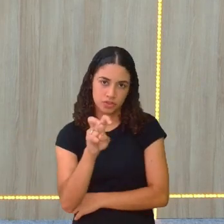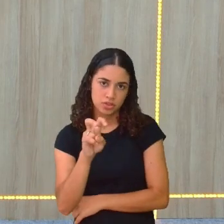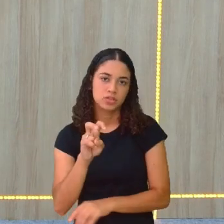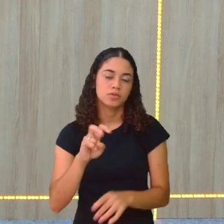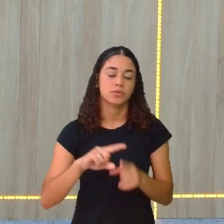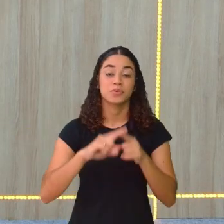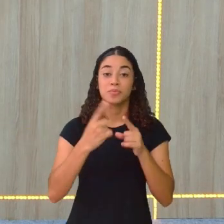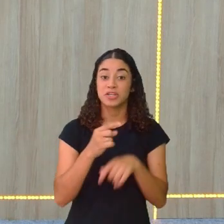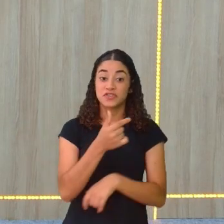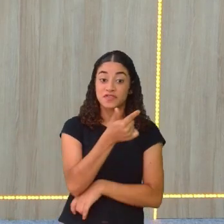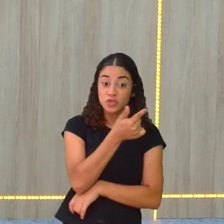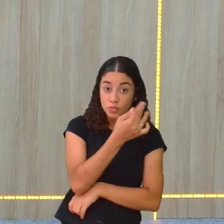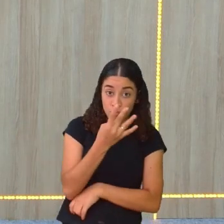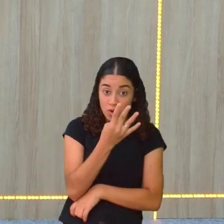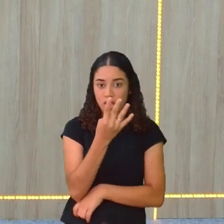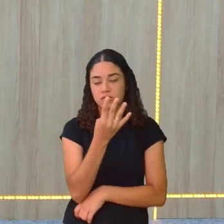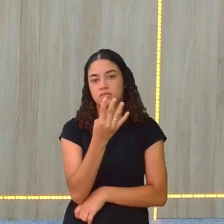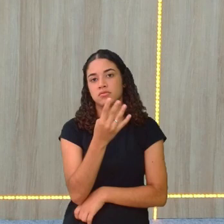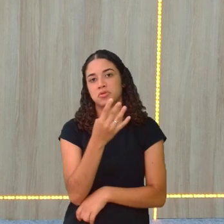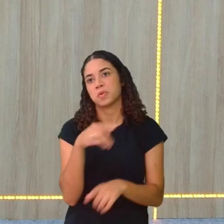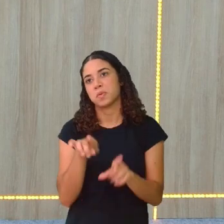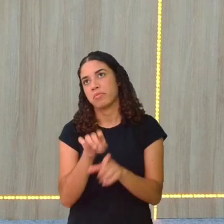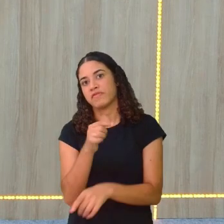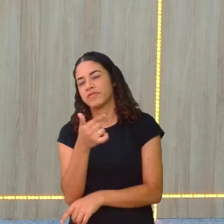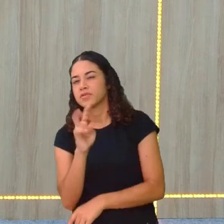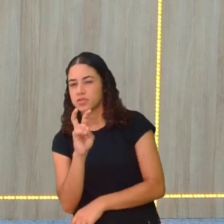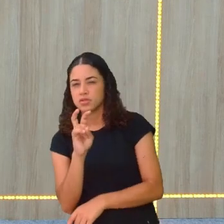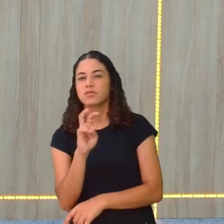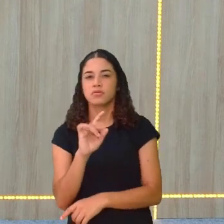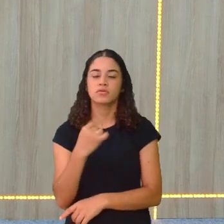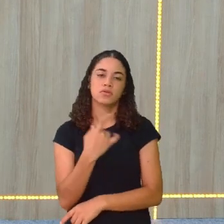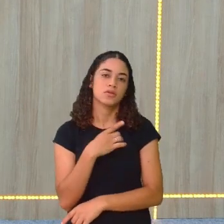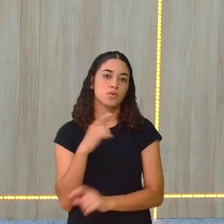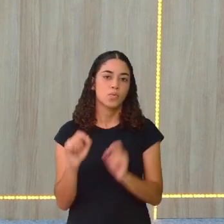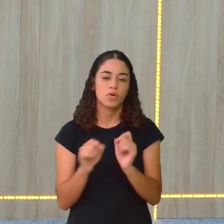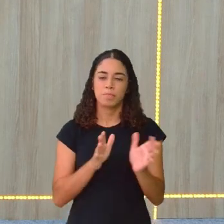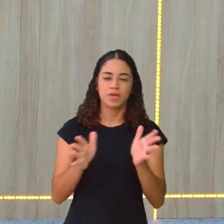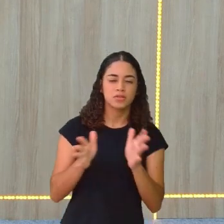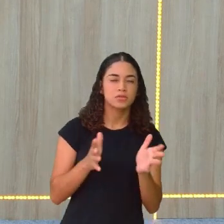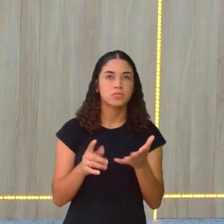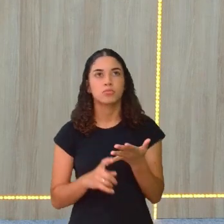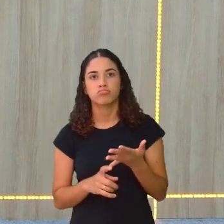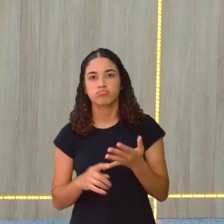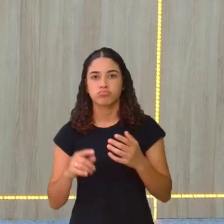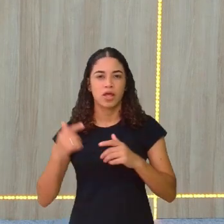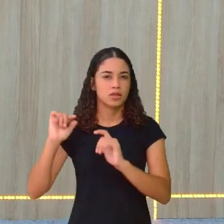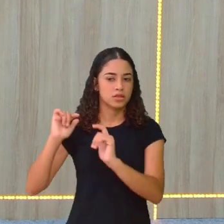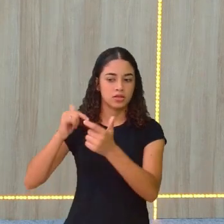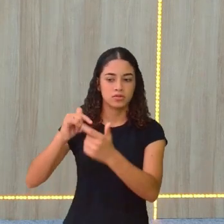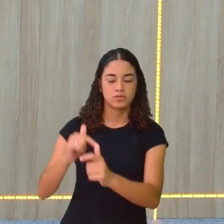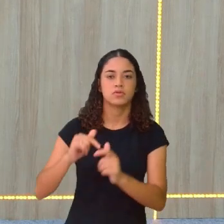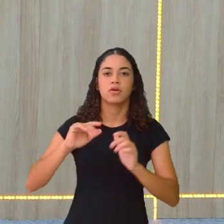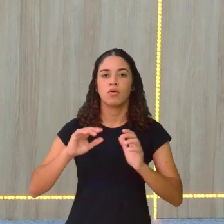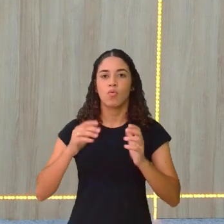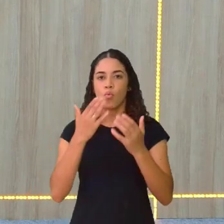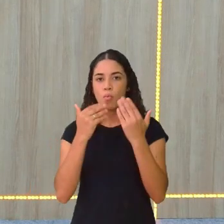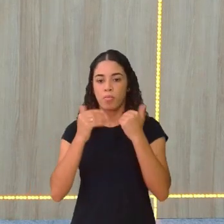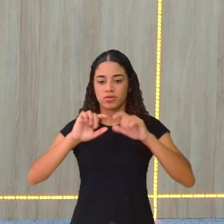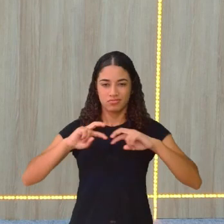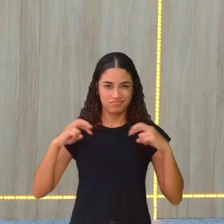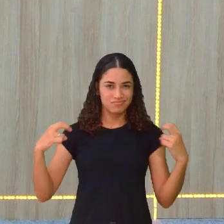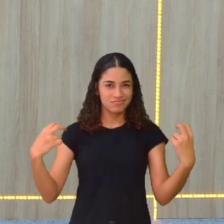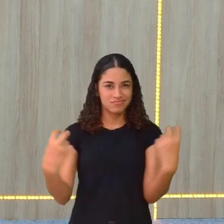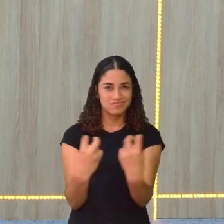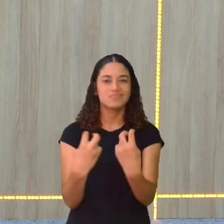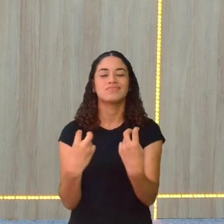do dia 24 para o dia 25 a gente tem a nossa tradicional ceia natalina, então